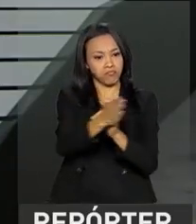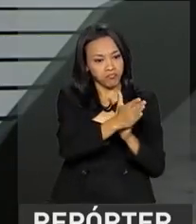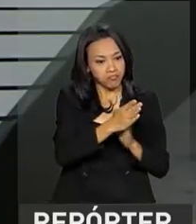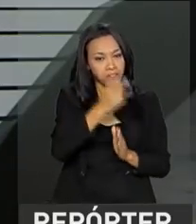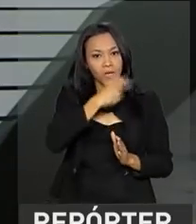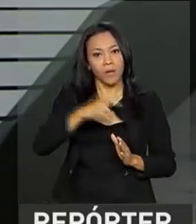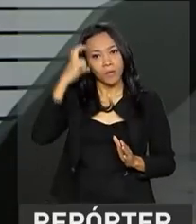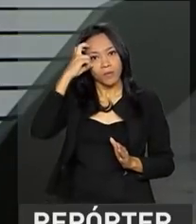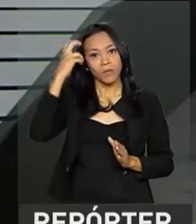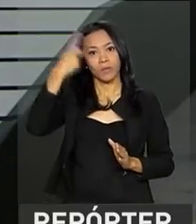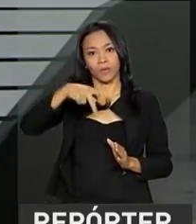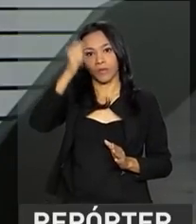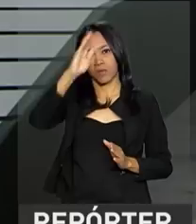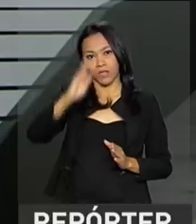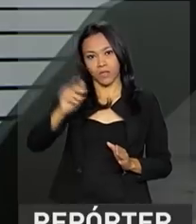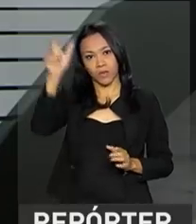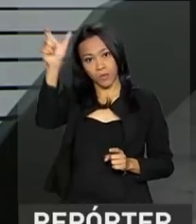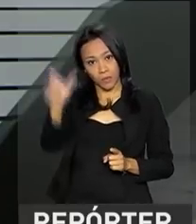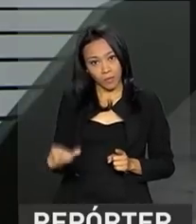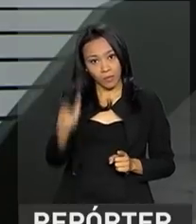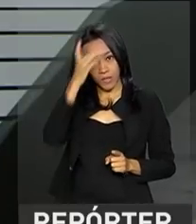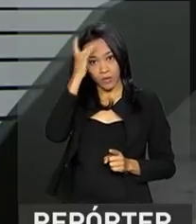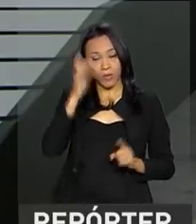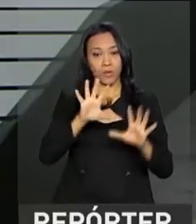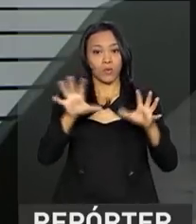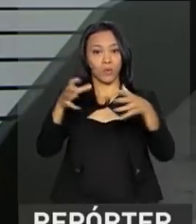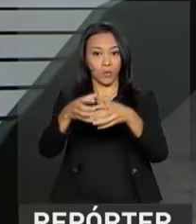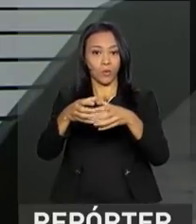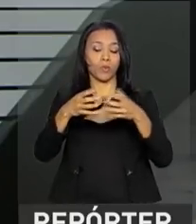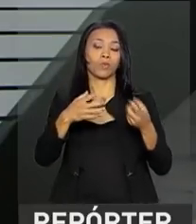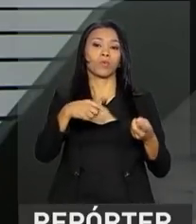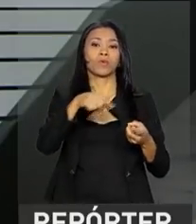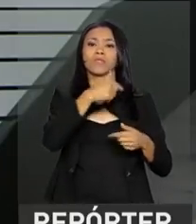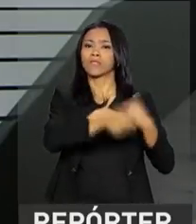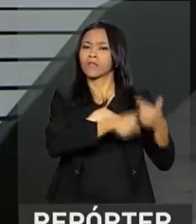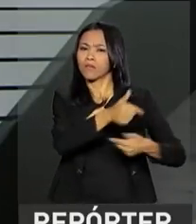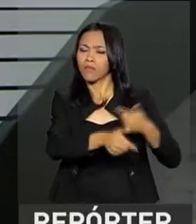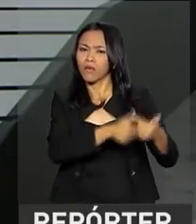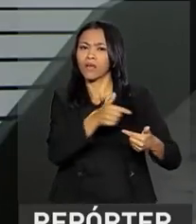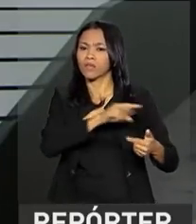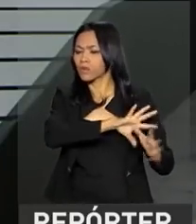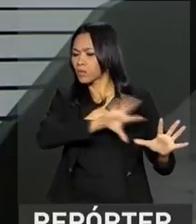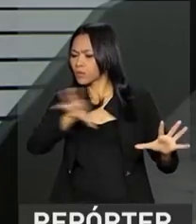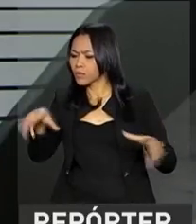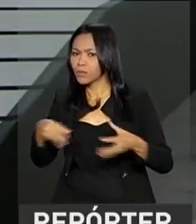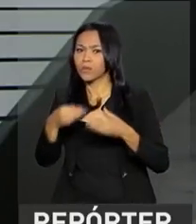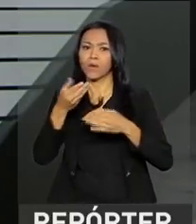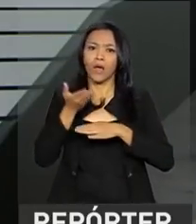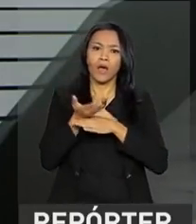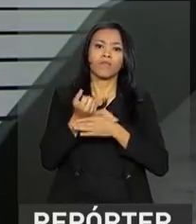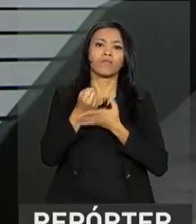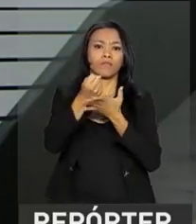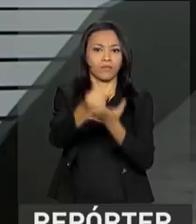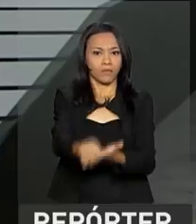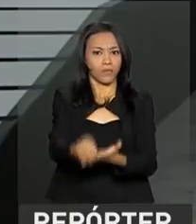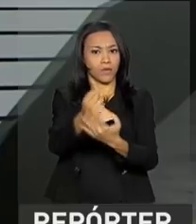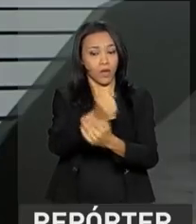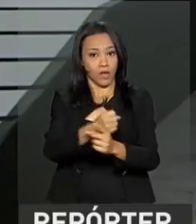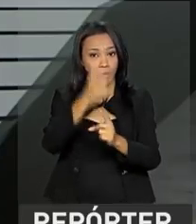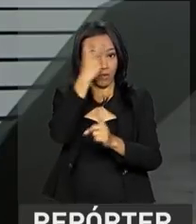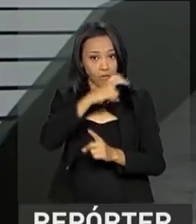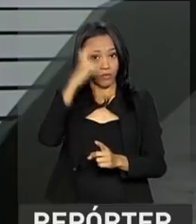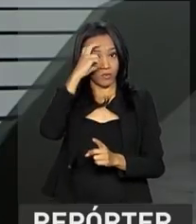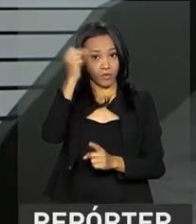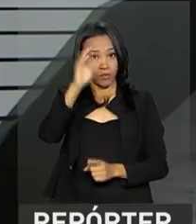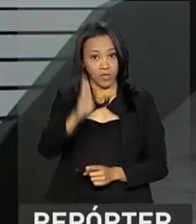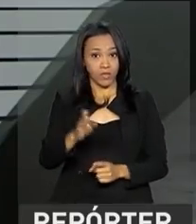ela reconhece pessoas grupos artísticos iniciativas que contribuíram para a cultura brasileira este ano o evento tem como